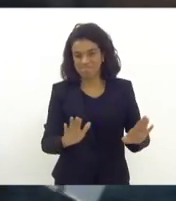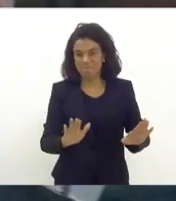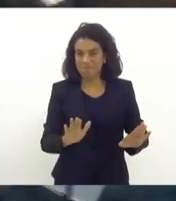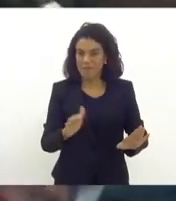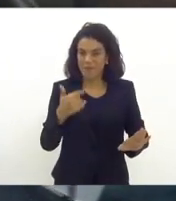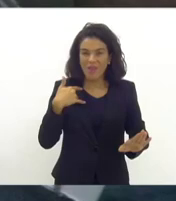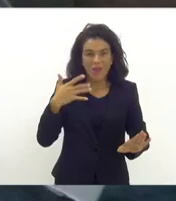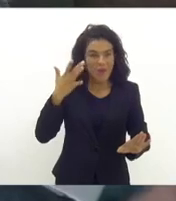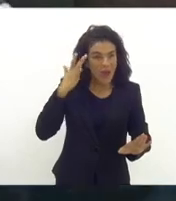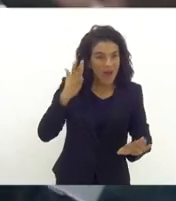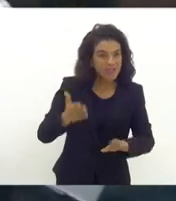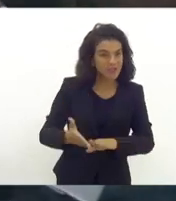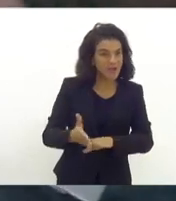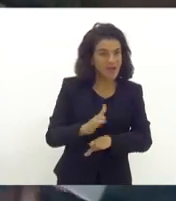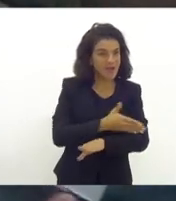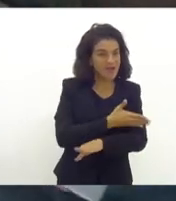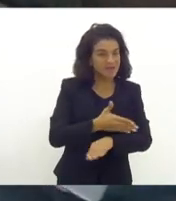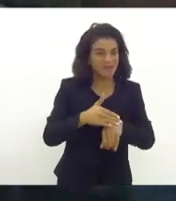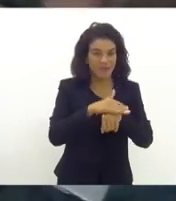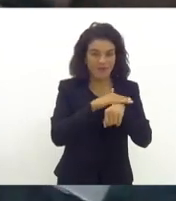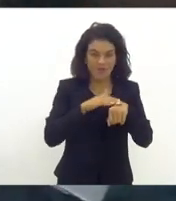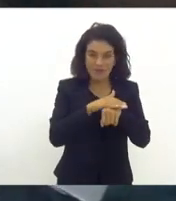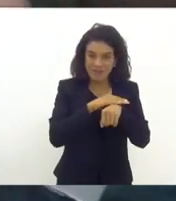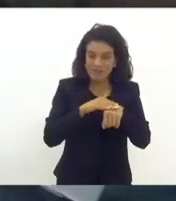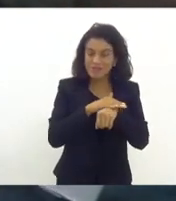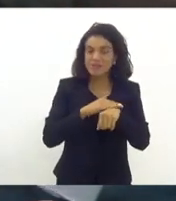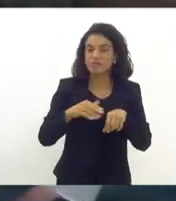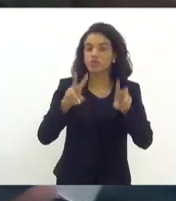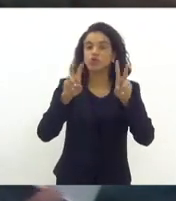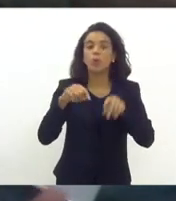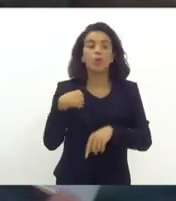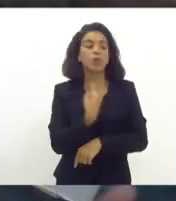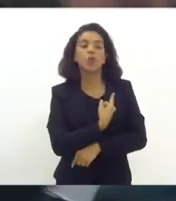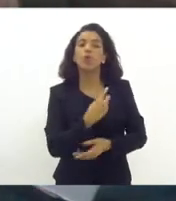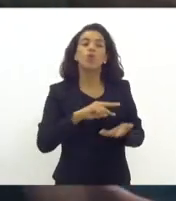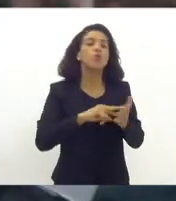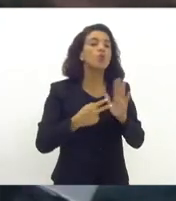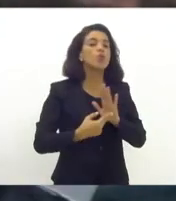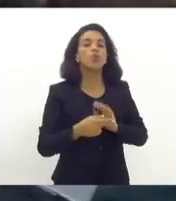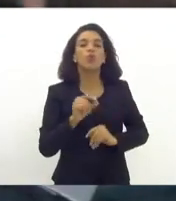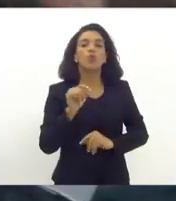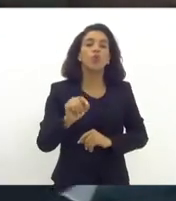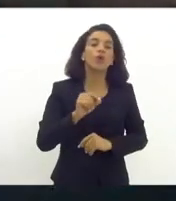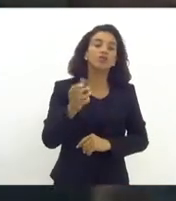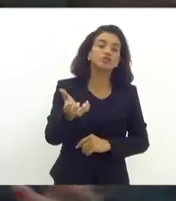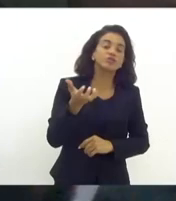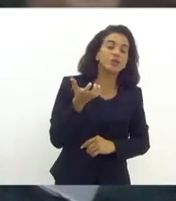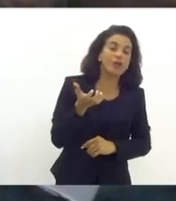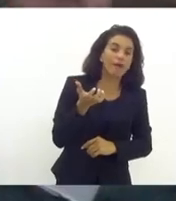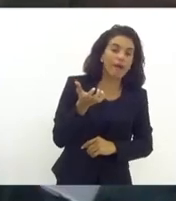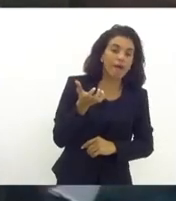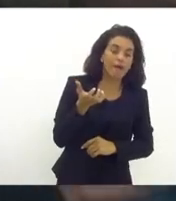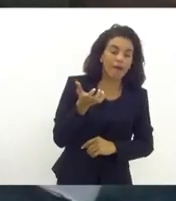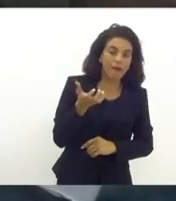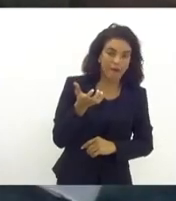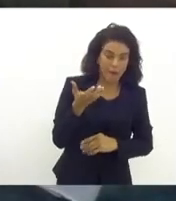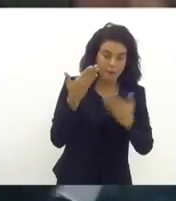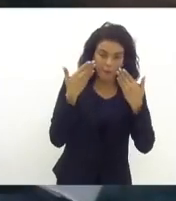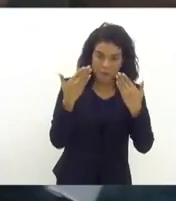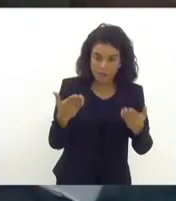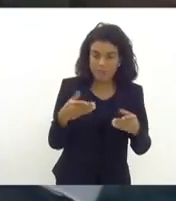deveríamos antes conversar sobre o que nós somos quem nós queremos ser como manifestação